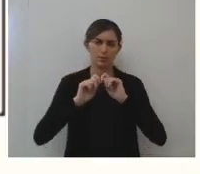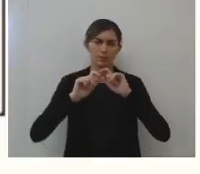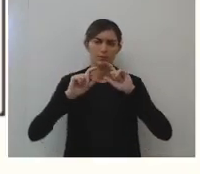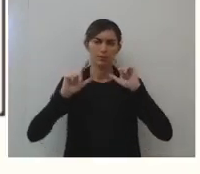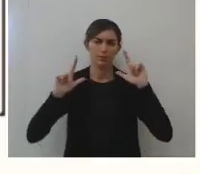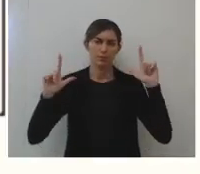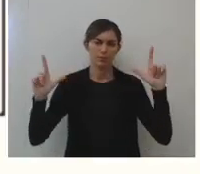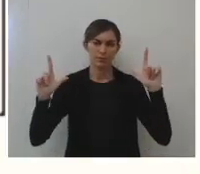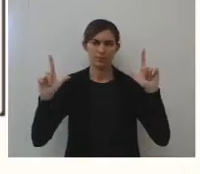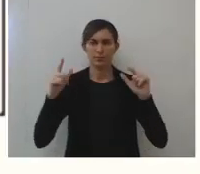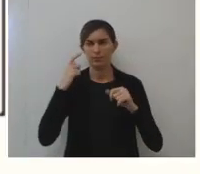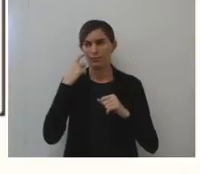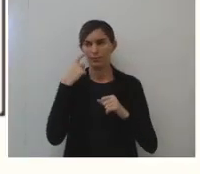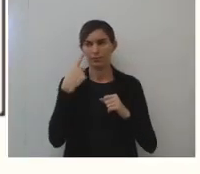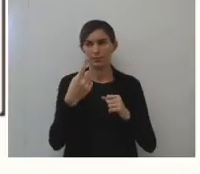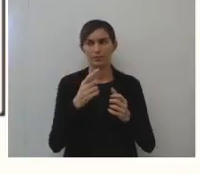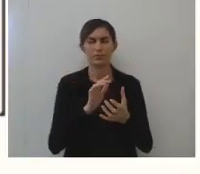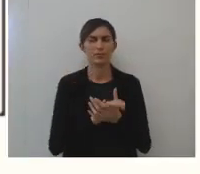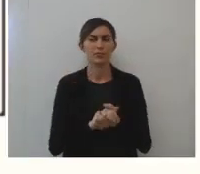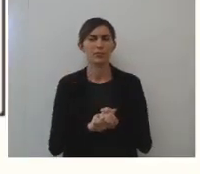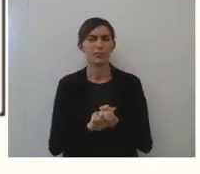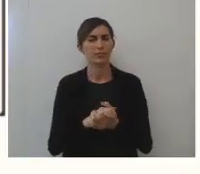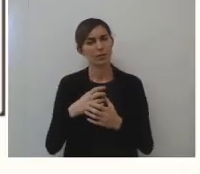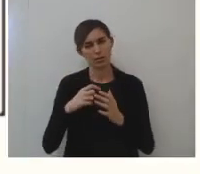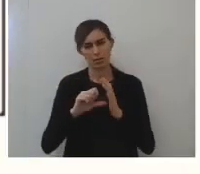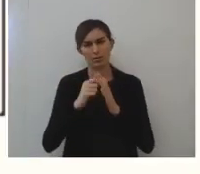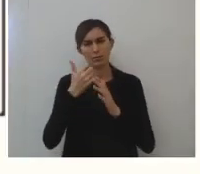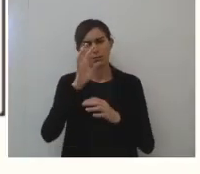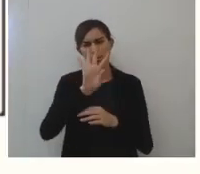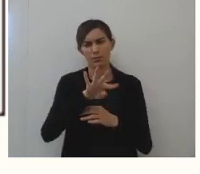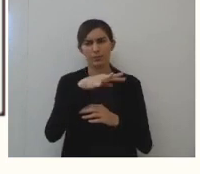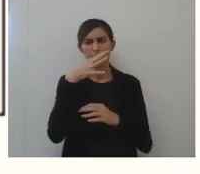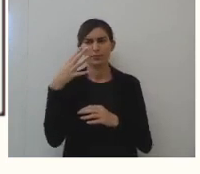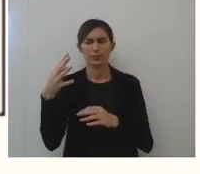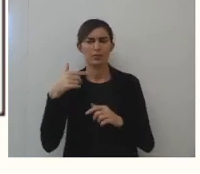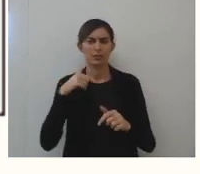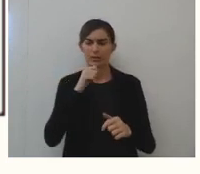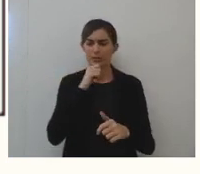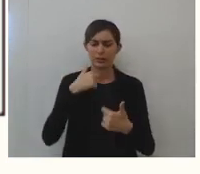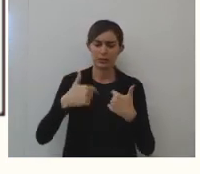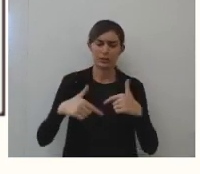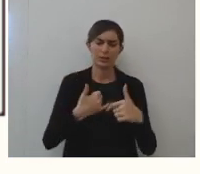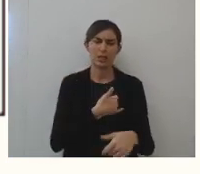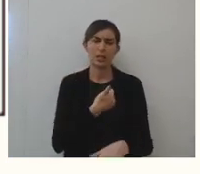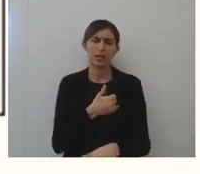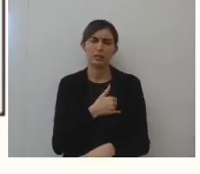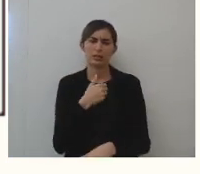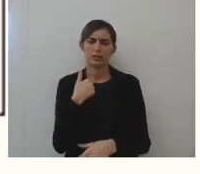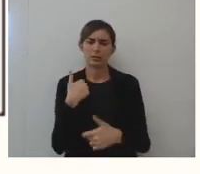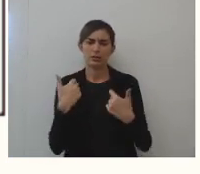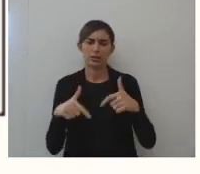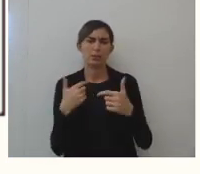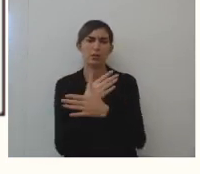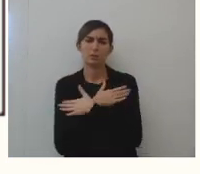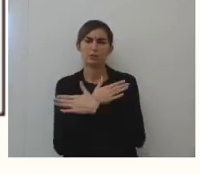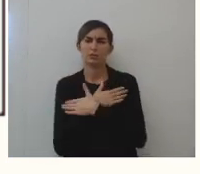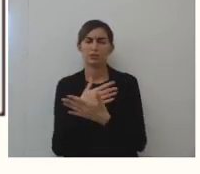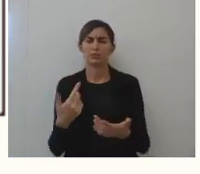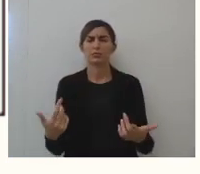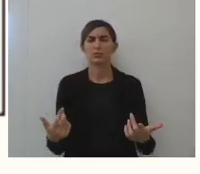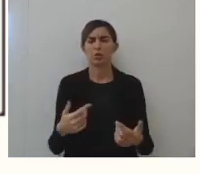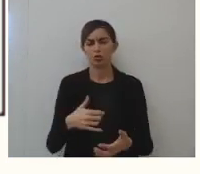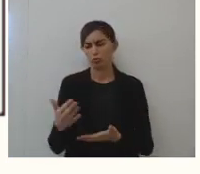para ficar mais fácil para a gente ver. No primeiro gráfico eu tenho aqui desemprego por idade. Então olha só, para jovens